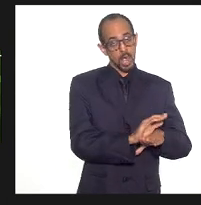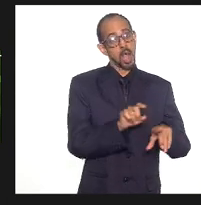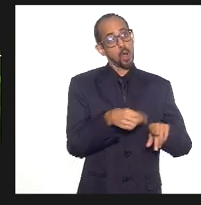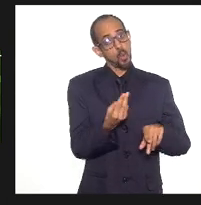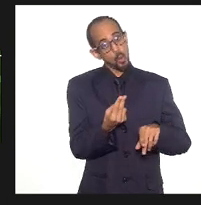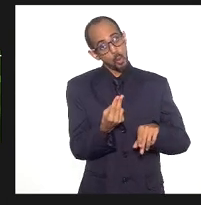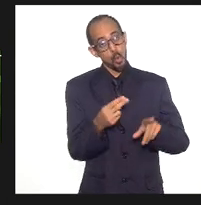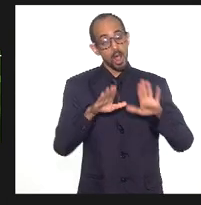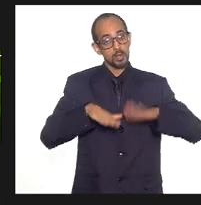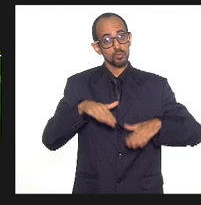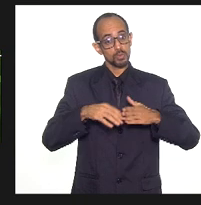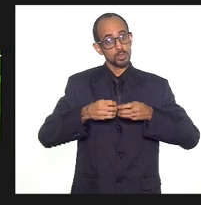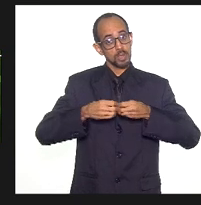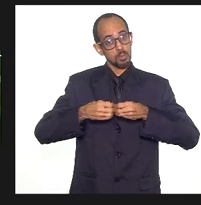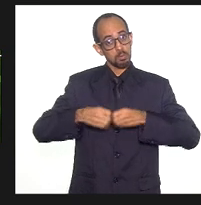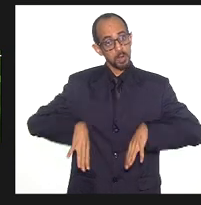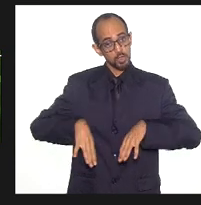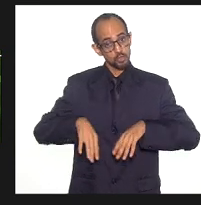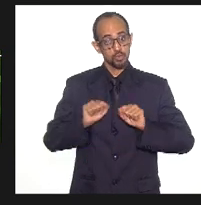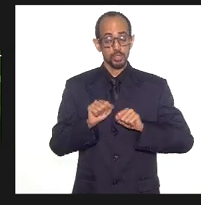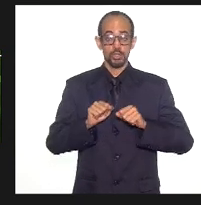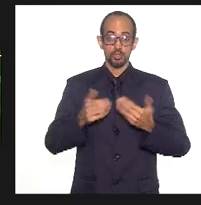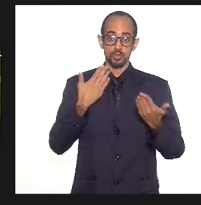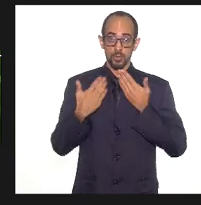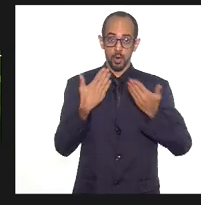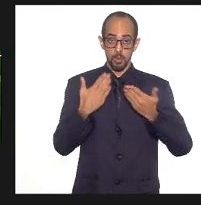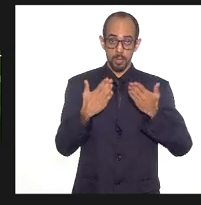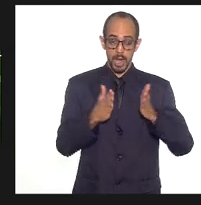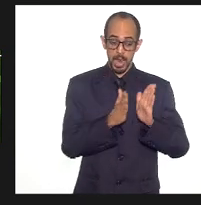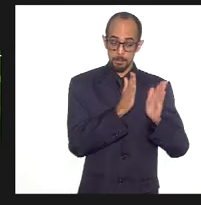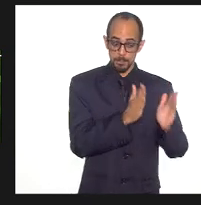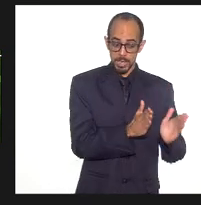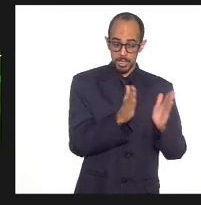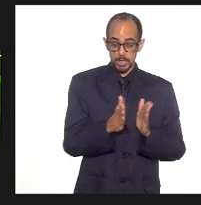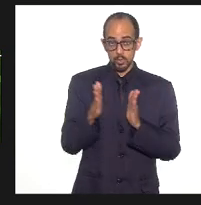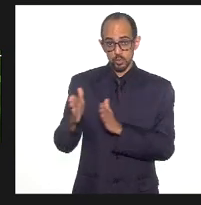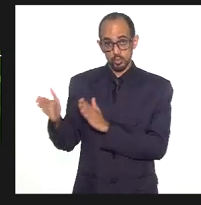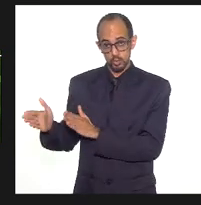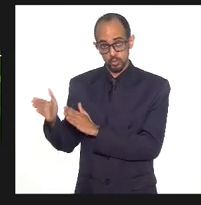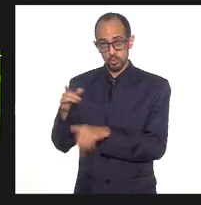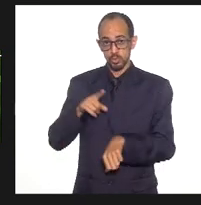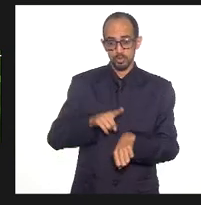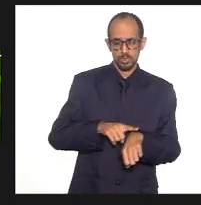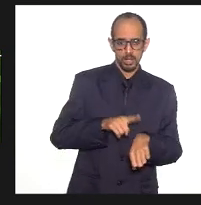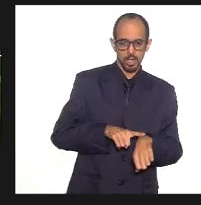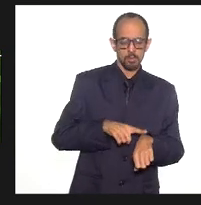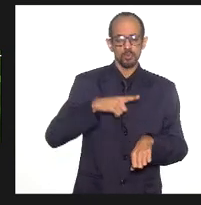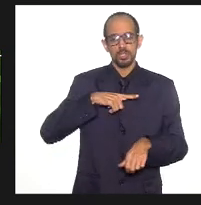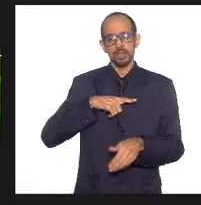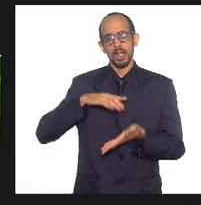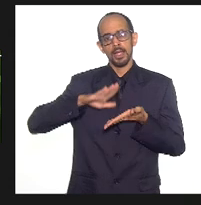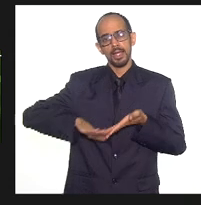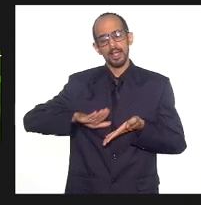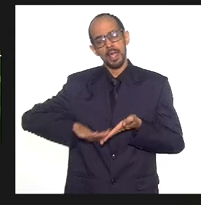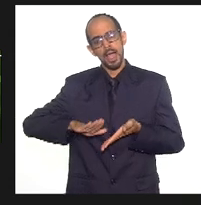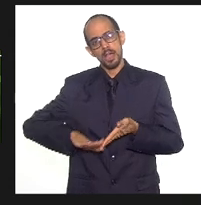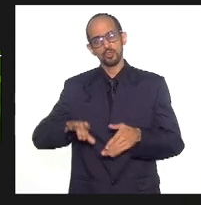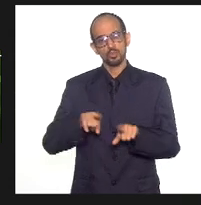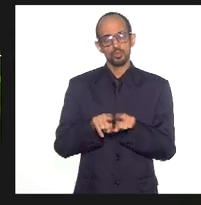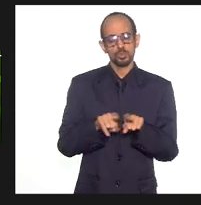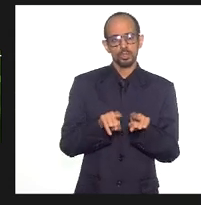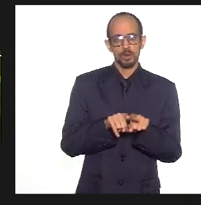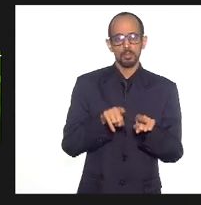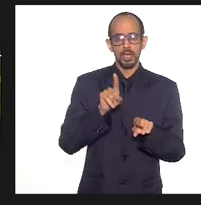desfavorecer, dependendo da comparação entre períodos, você tem gastos também que são em